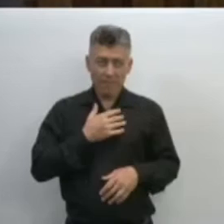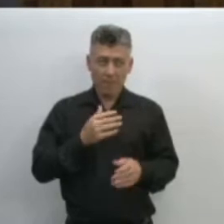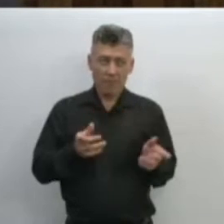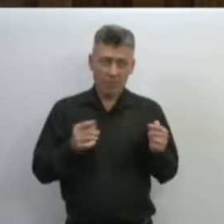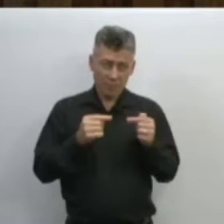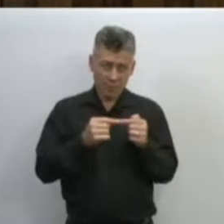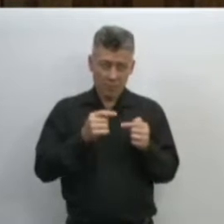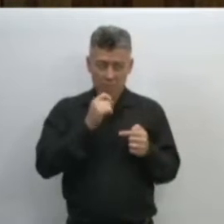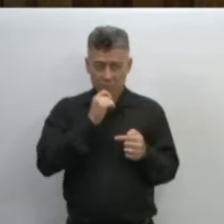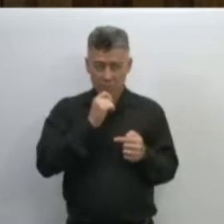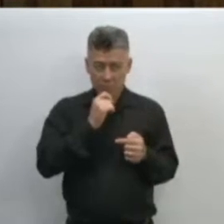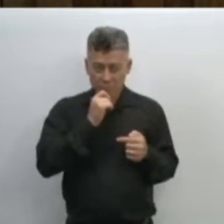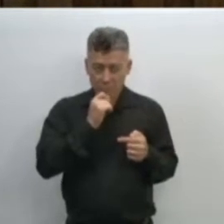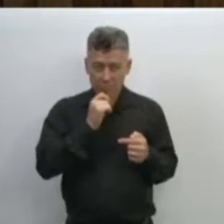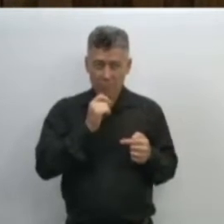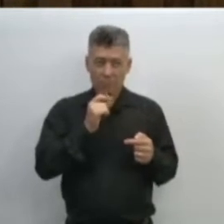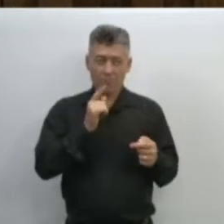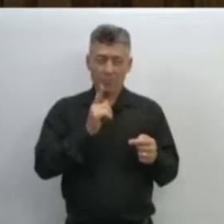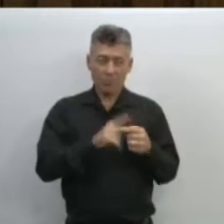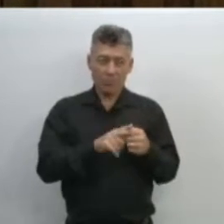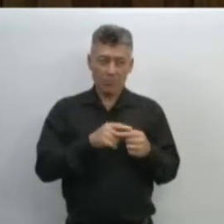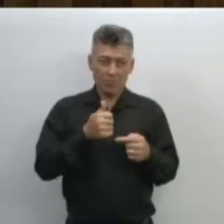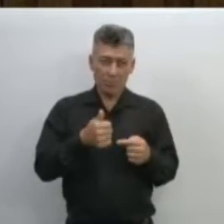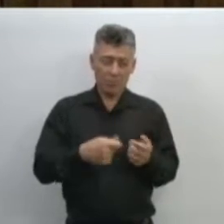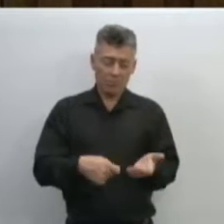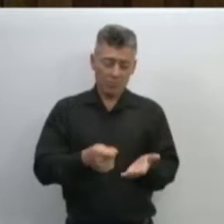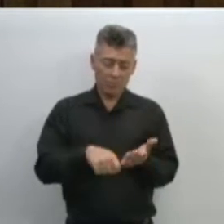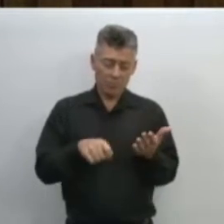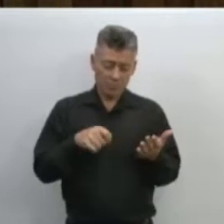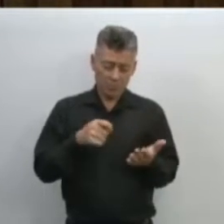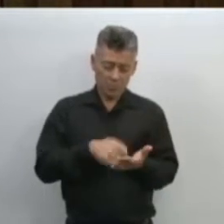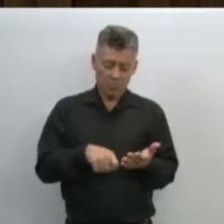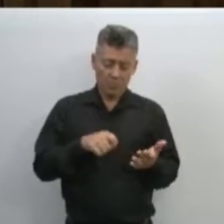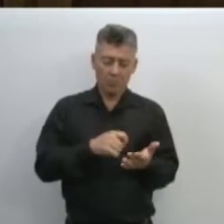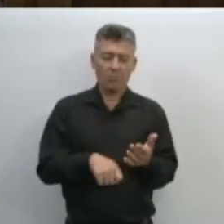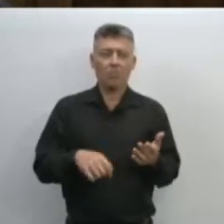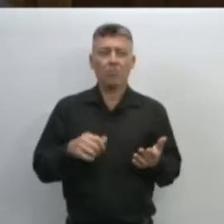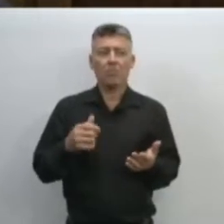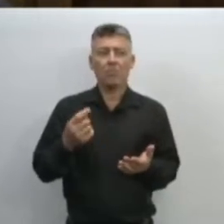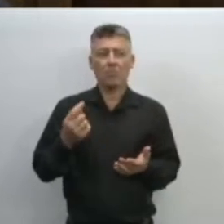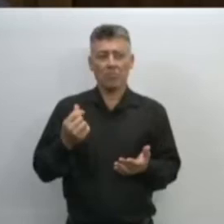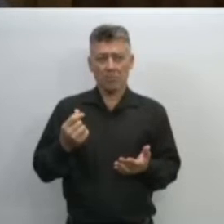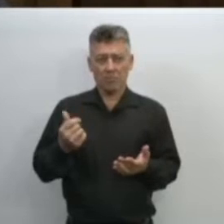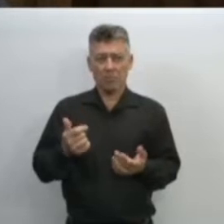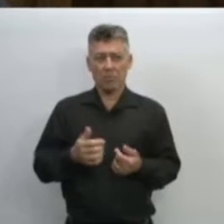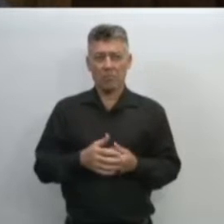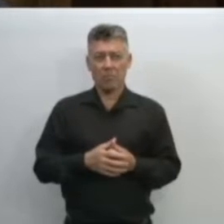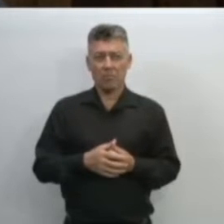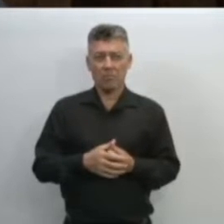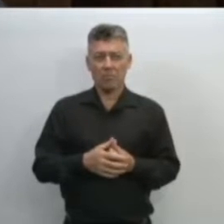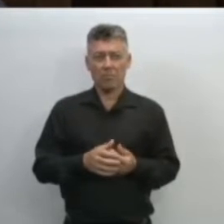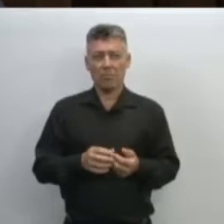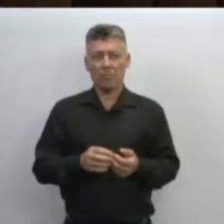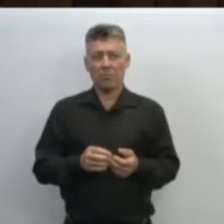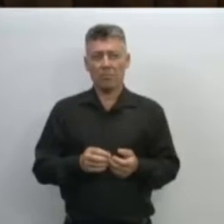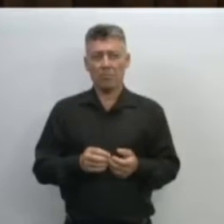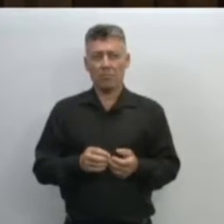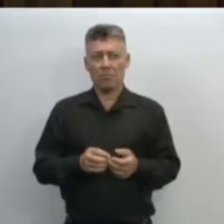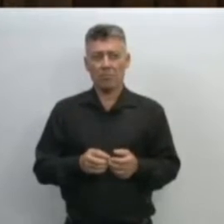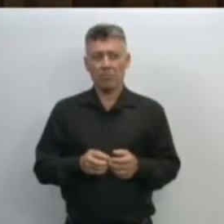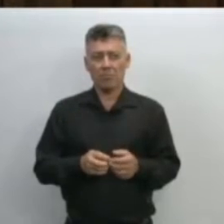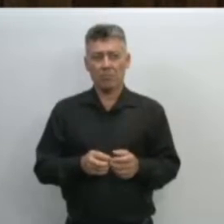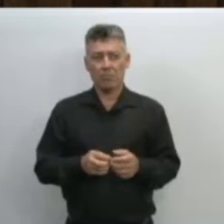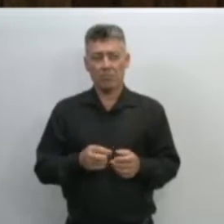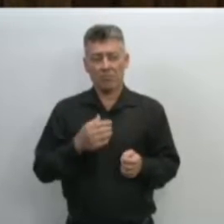emendas impositivas, aí conforme rubricas, conforme orçamento, Pela ordem, senhor presidente. passo já. E a